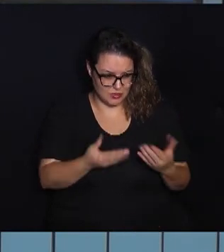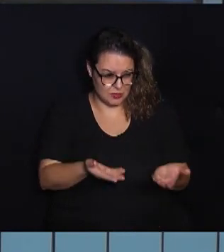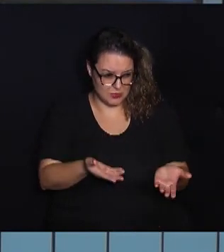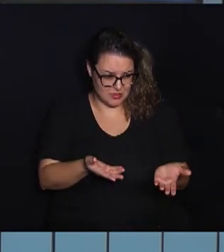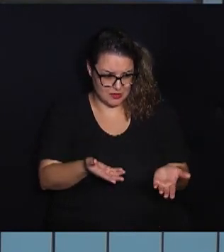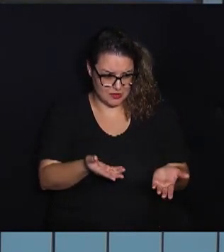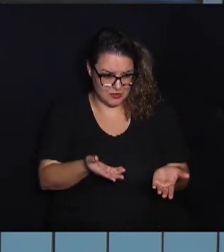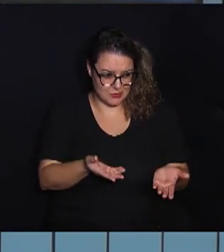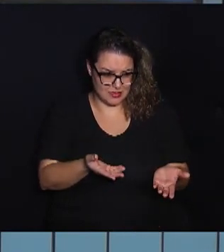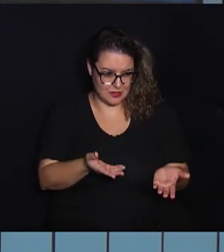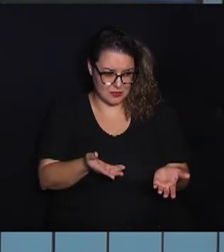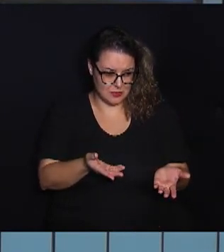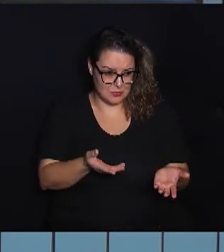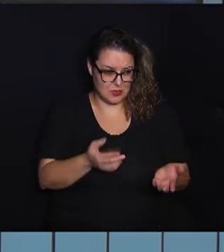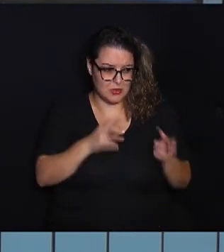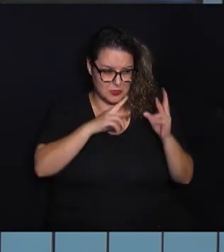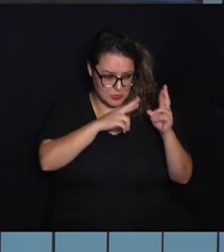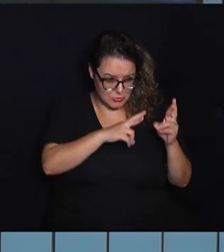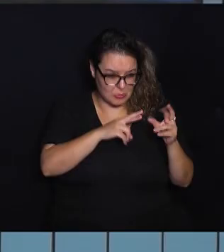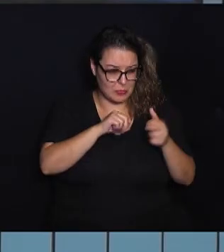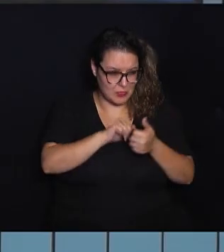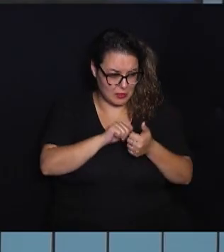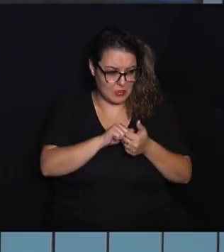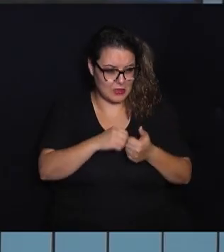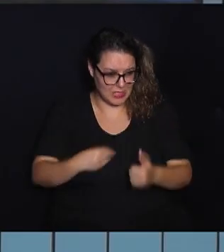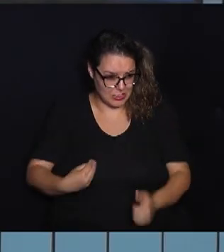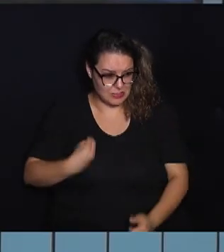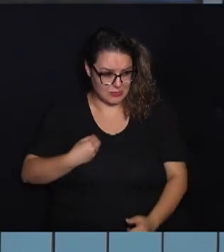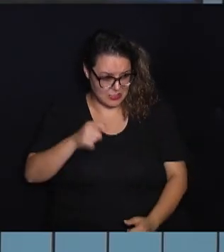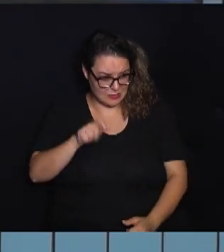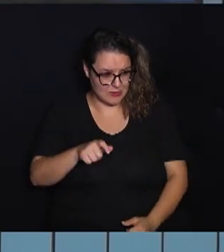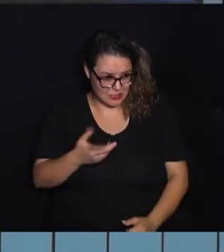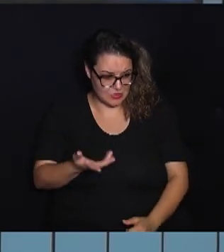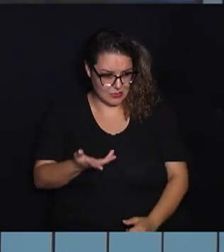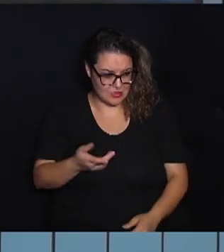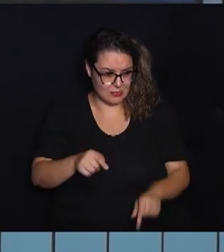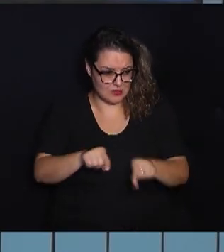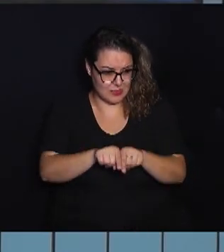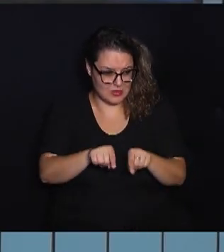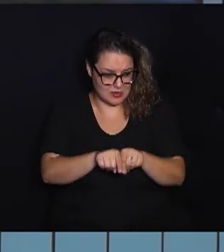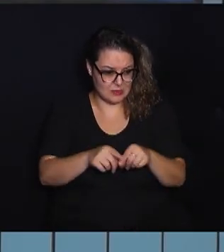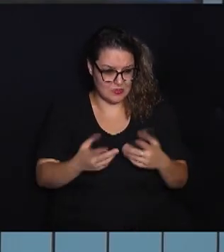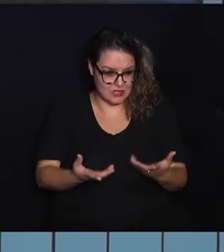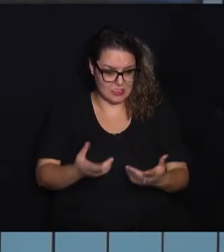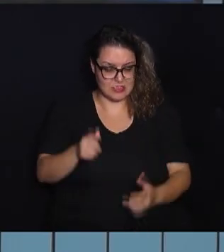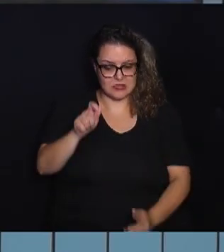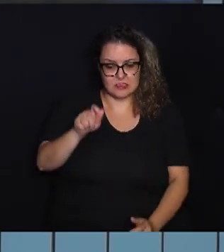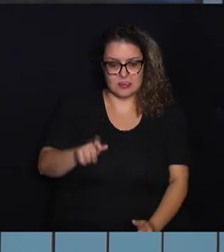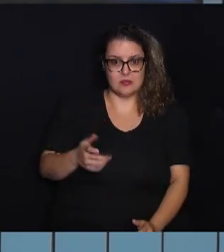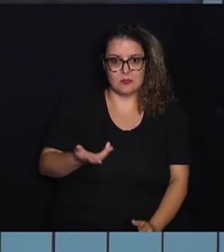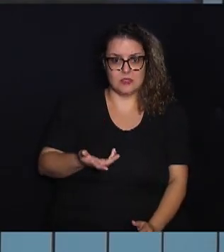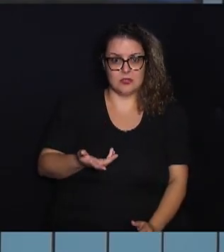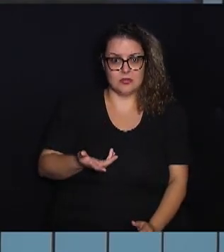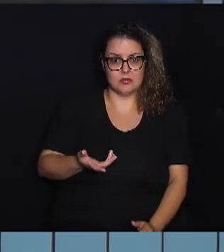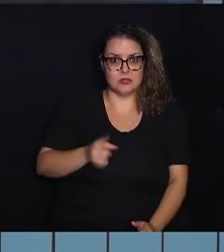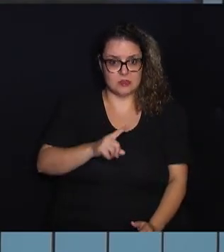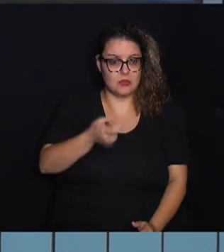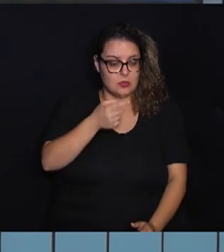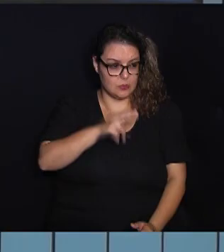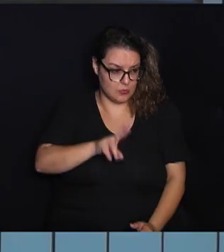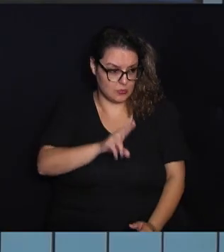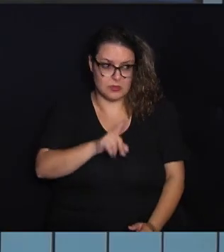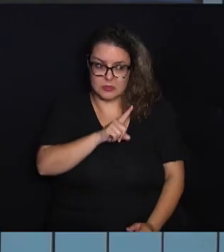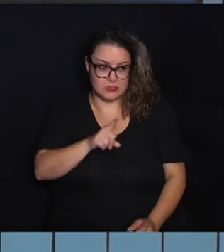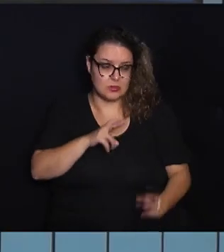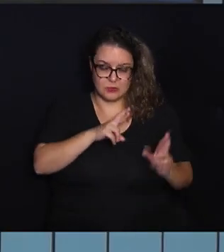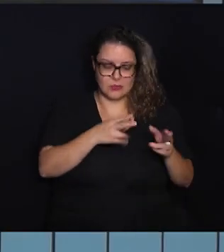dizer assim, para o sono, para a qualidade de vida da pessoa. Mas também, por outro lado, se a pessoa não faz o uso, ela também não dorme,